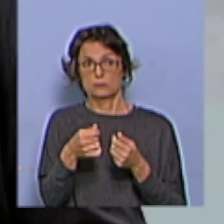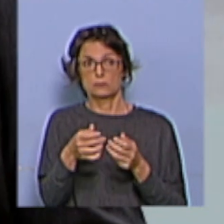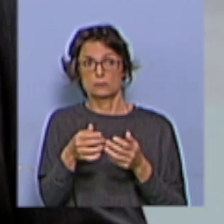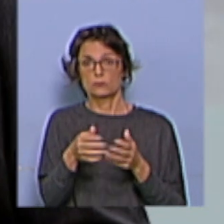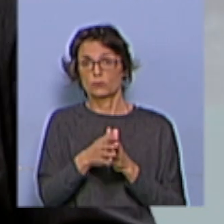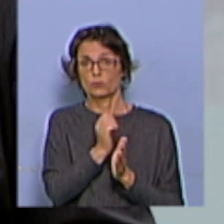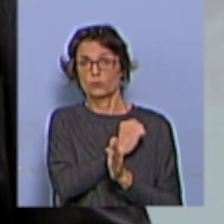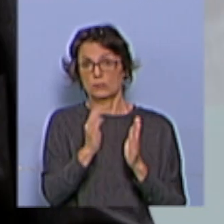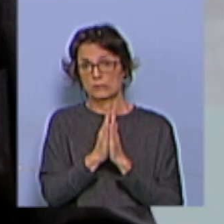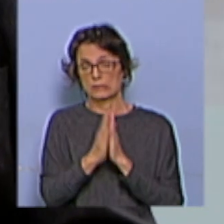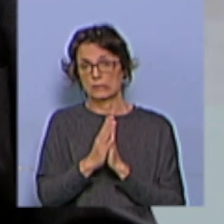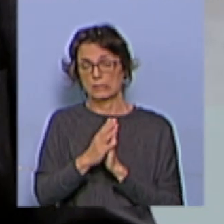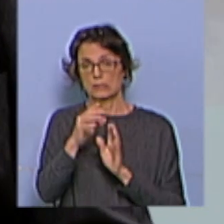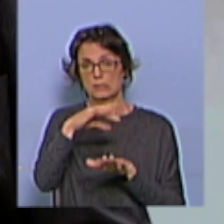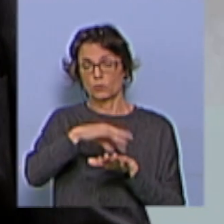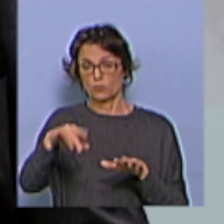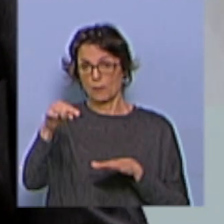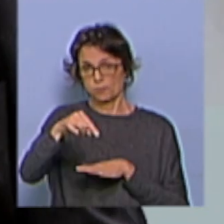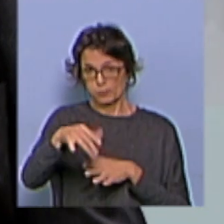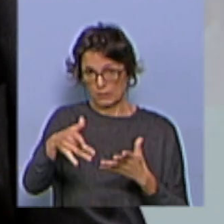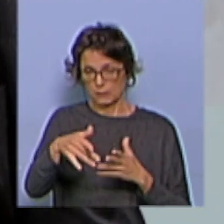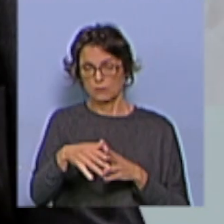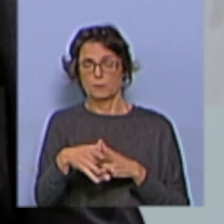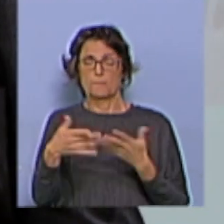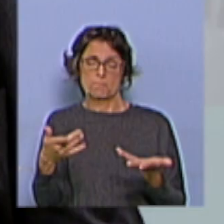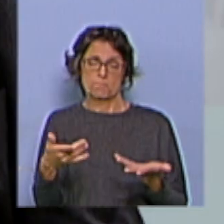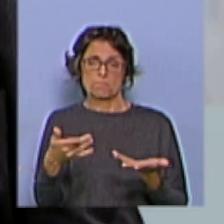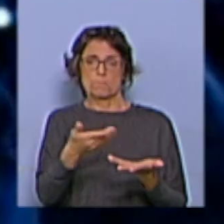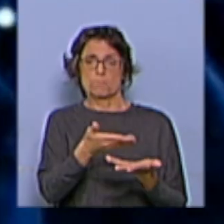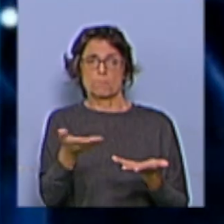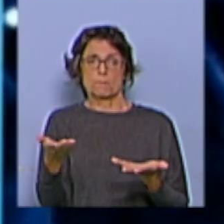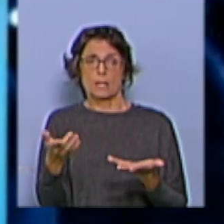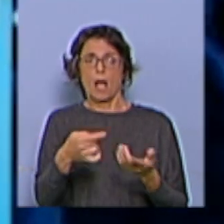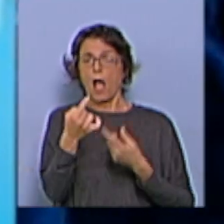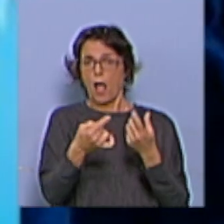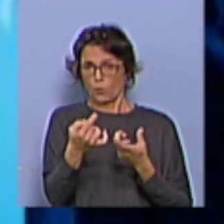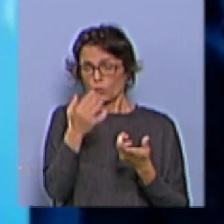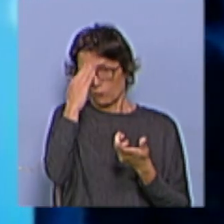acontecer em outras unidades hospitalares, como referiu, umas mais